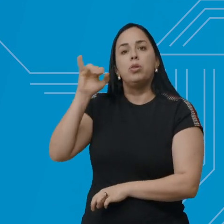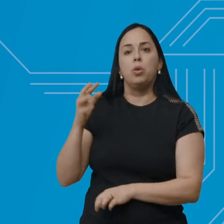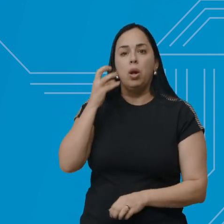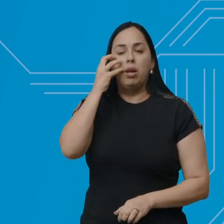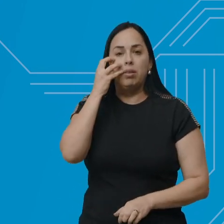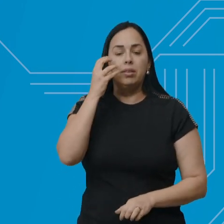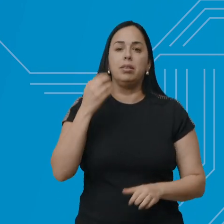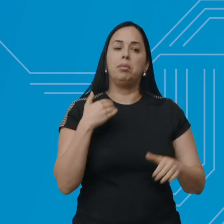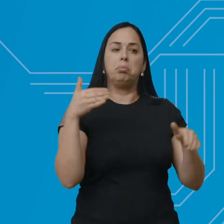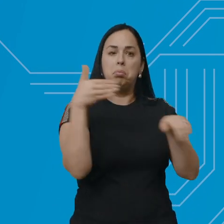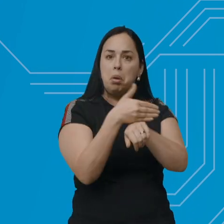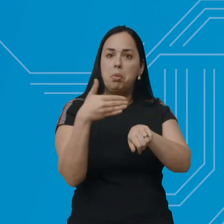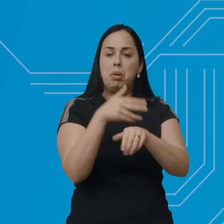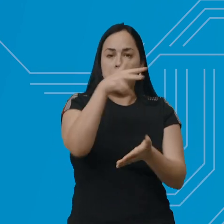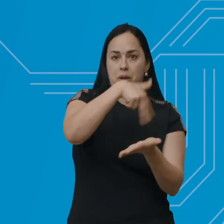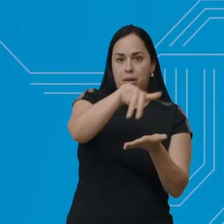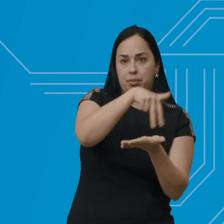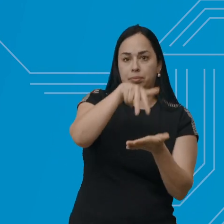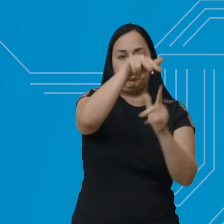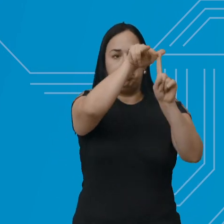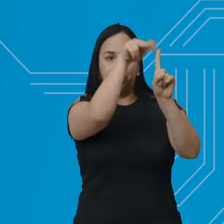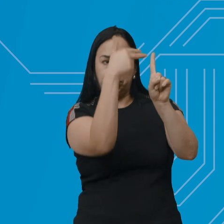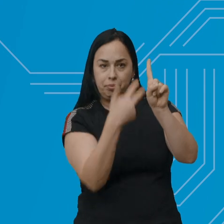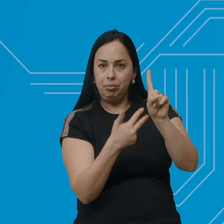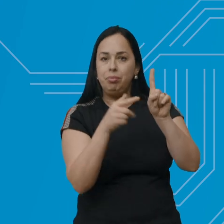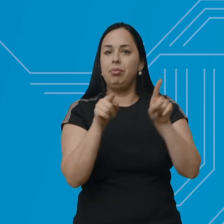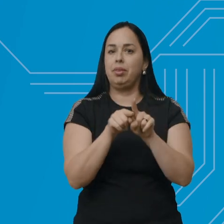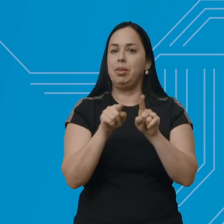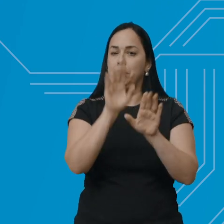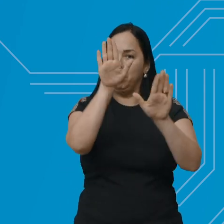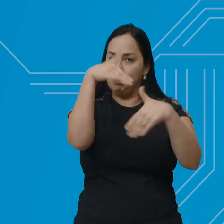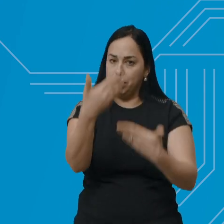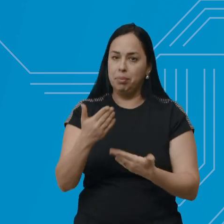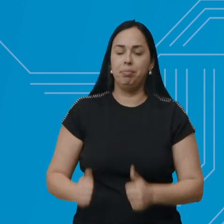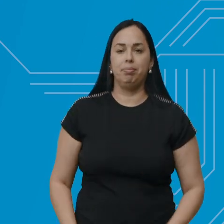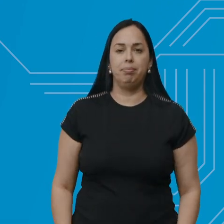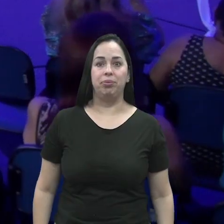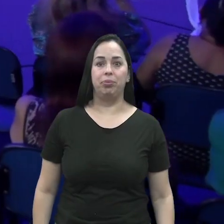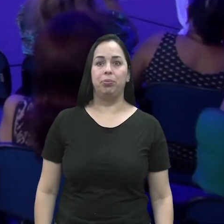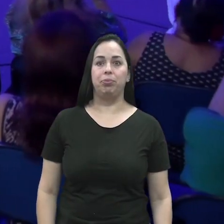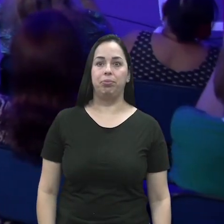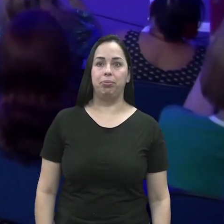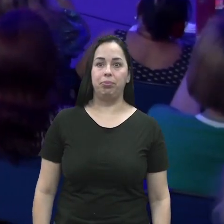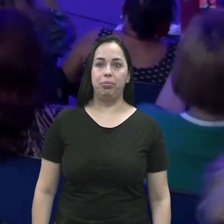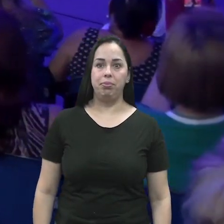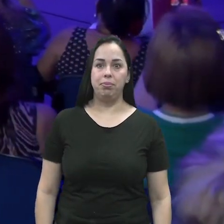Fraga, o evento contou com apresentações de dança, acrobacias e homenagens.